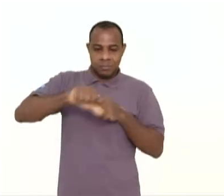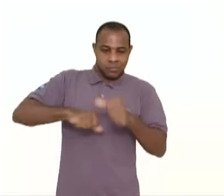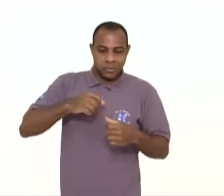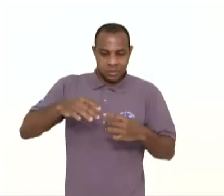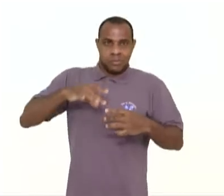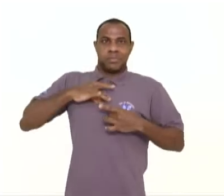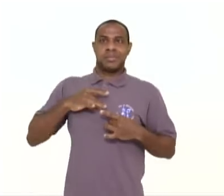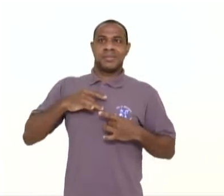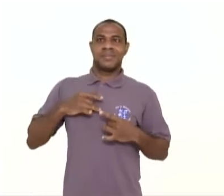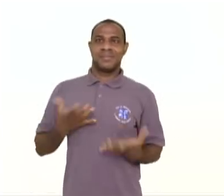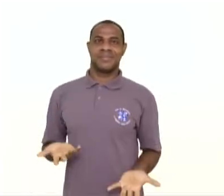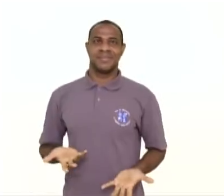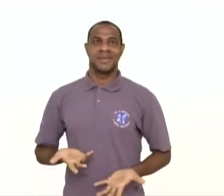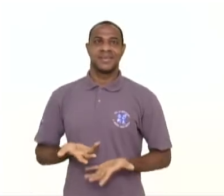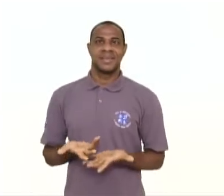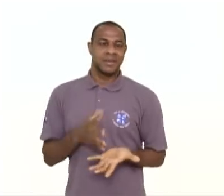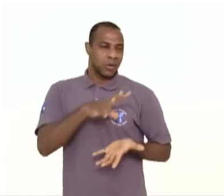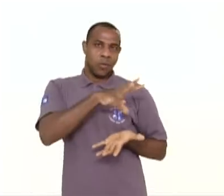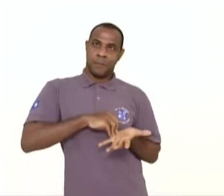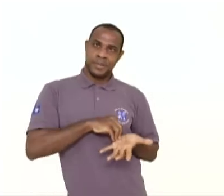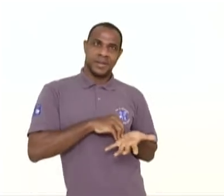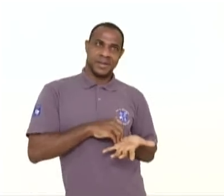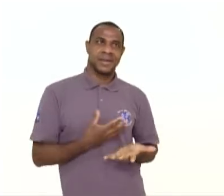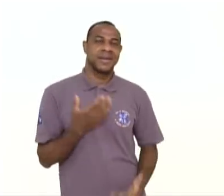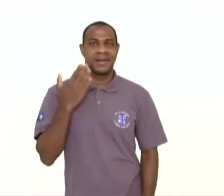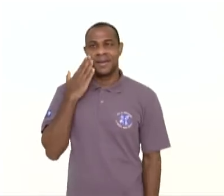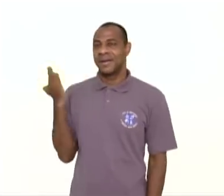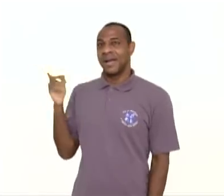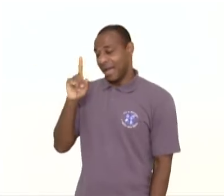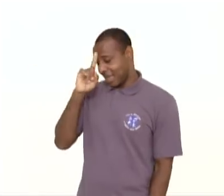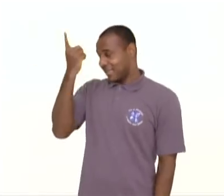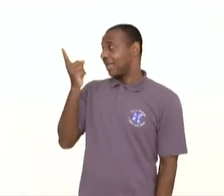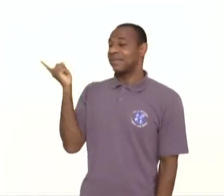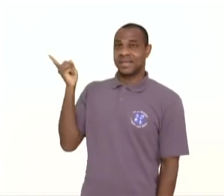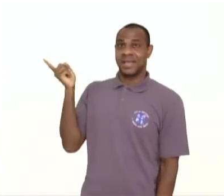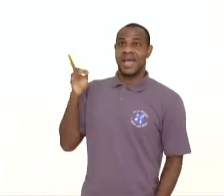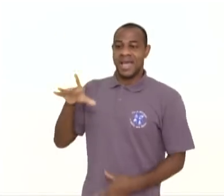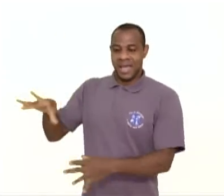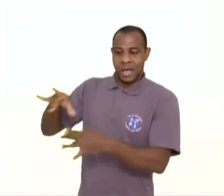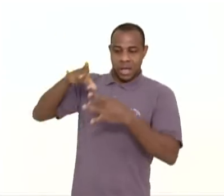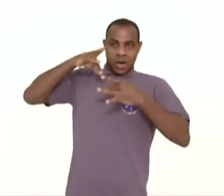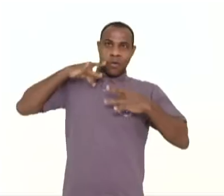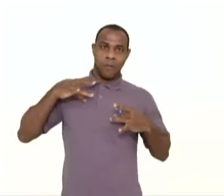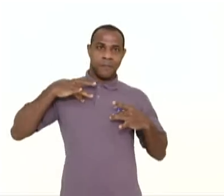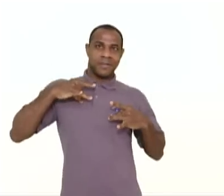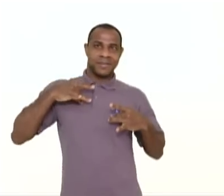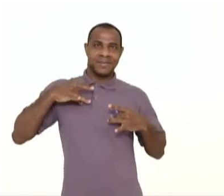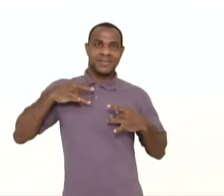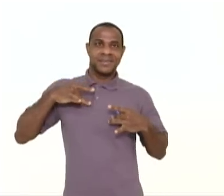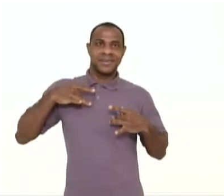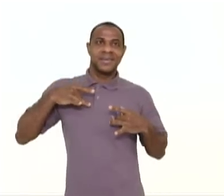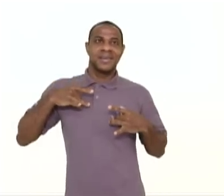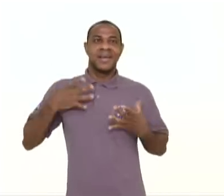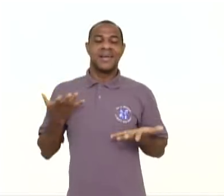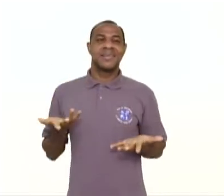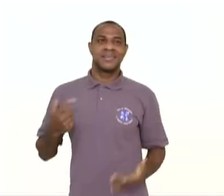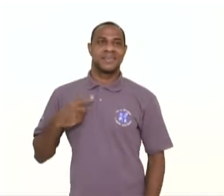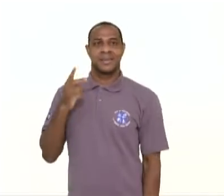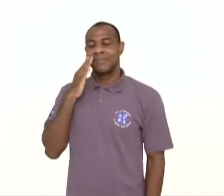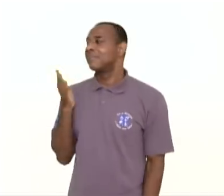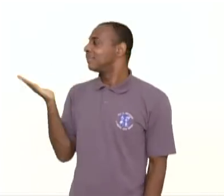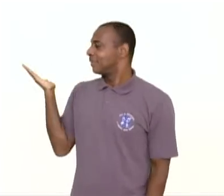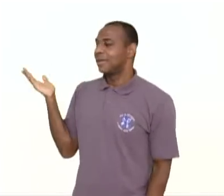Então ficou bem tranquilo, bem fácil essa dinâmica, né? Então a ideia é o quê? Se passar pelo outro, que é o que está retratado na animação, né? Se